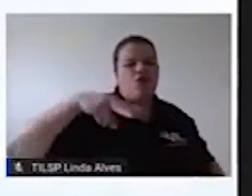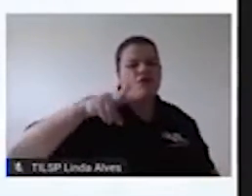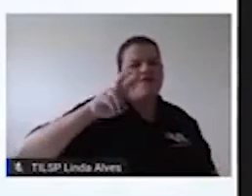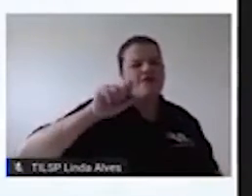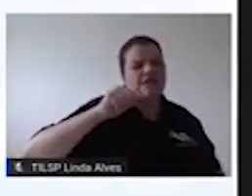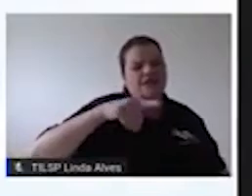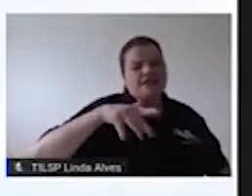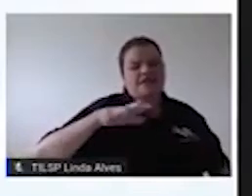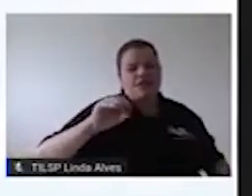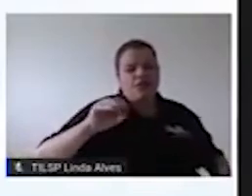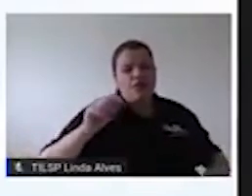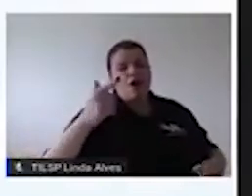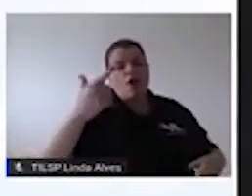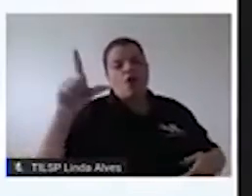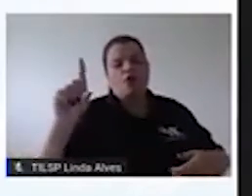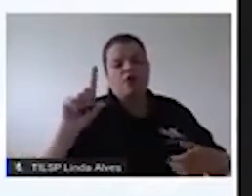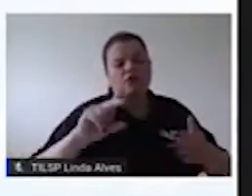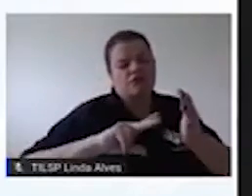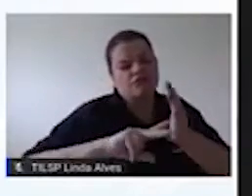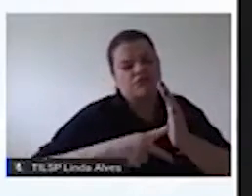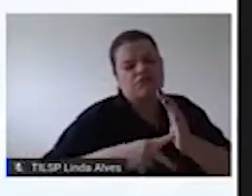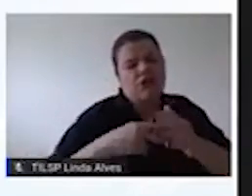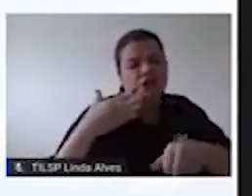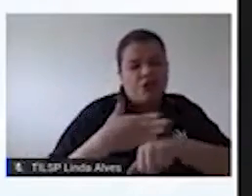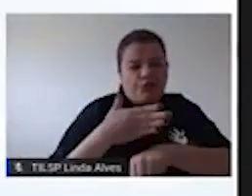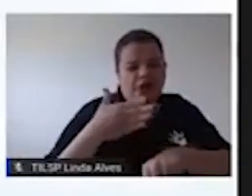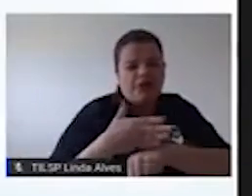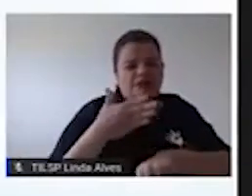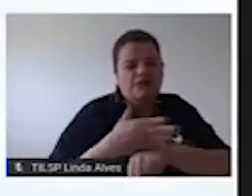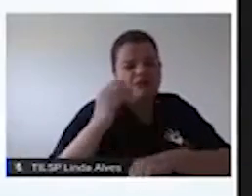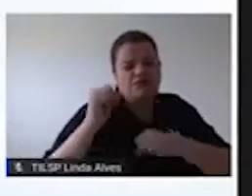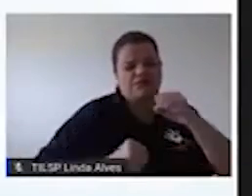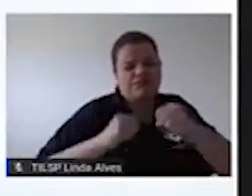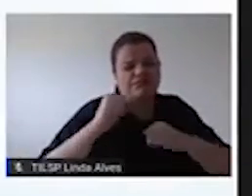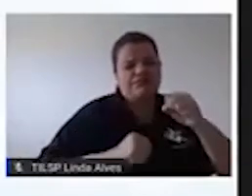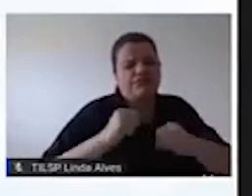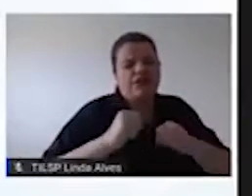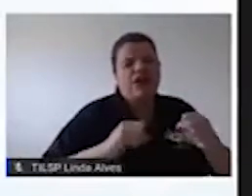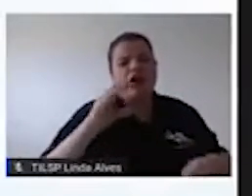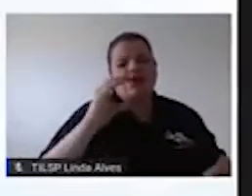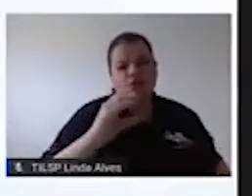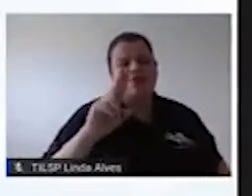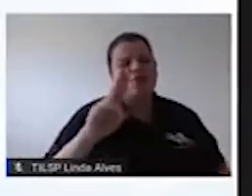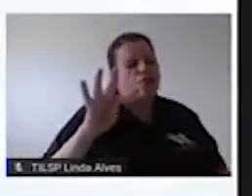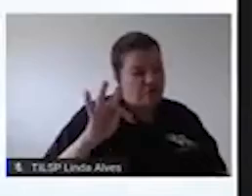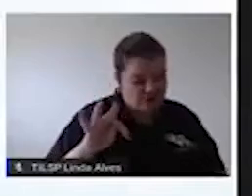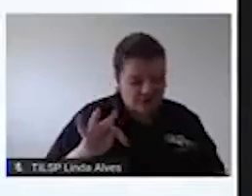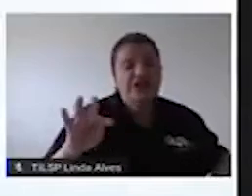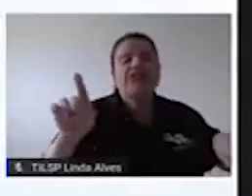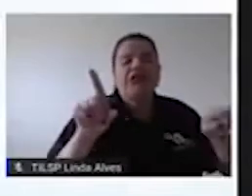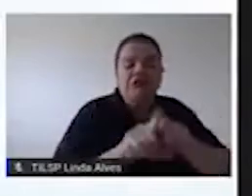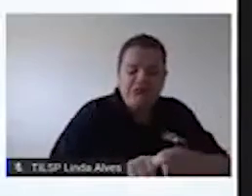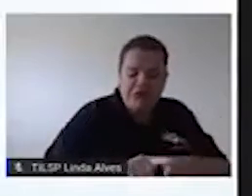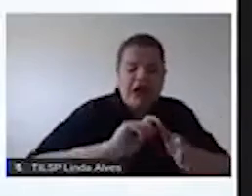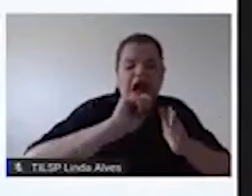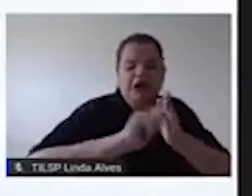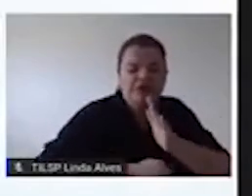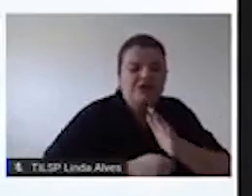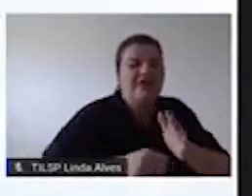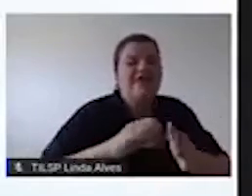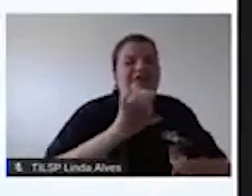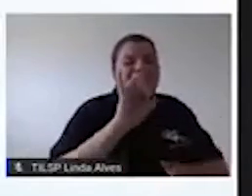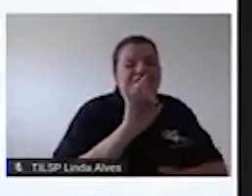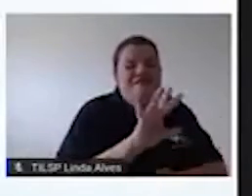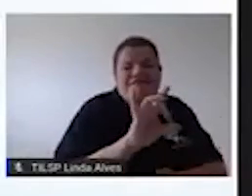centrais, pelo menos aqui participa da industrial, que é, no caso, a CUT, também assinou, várias